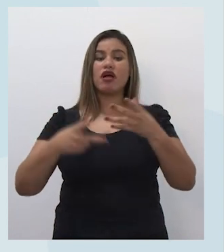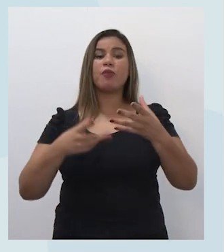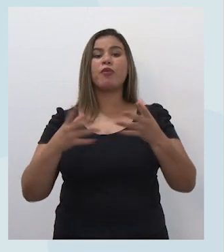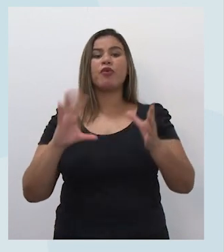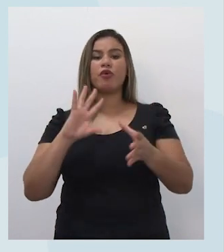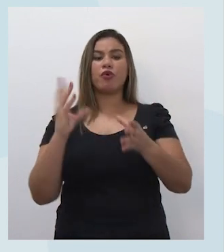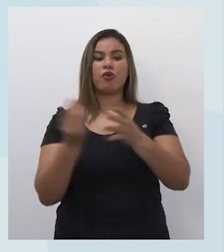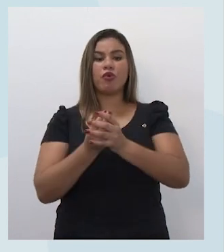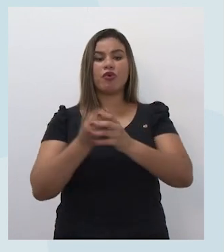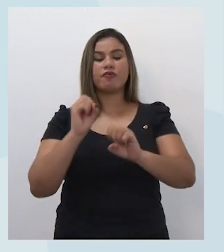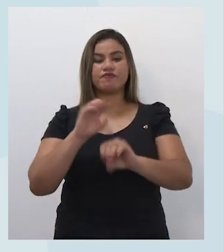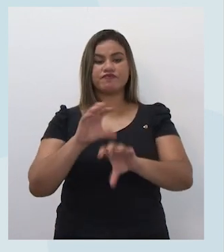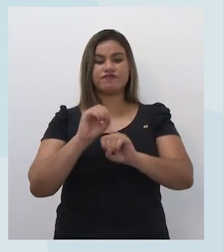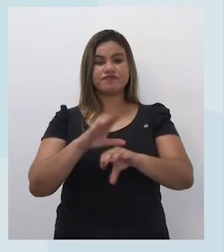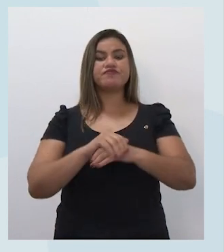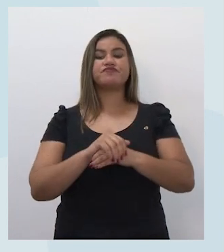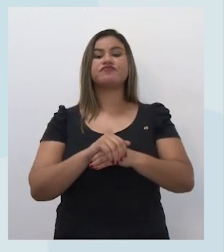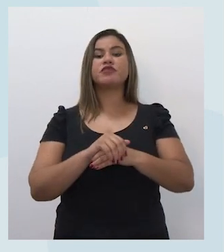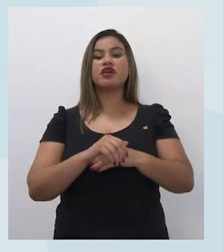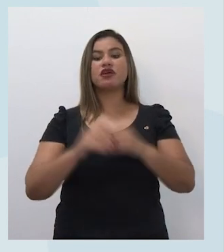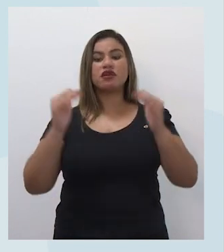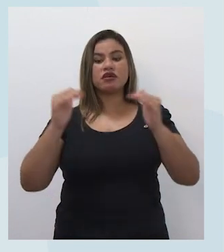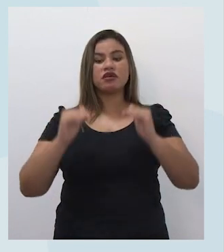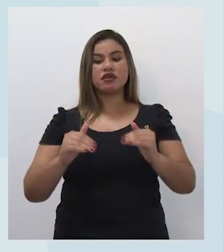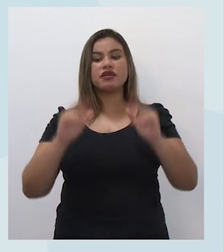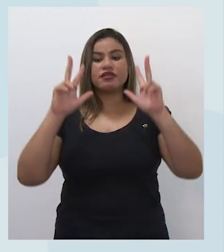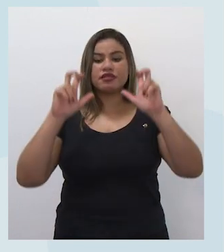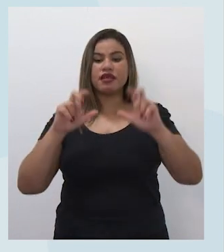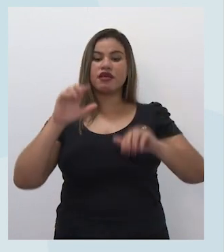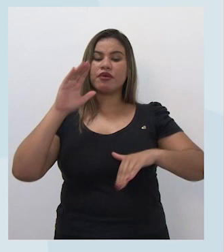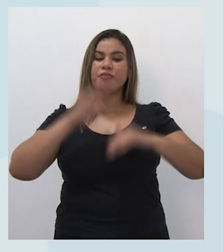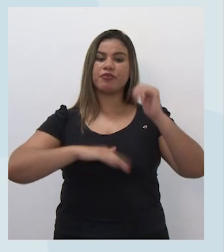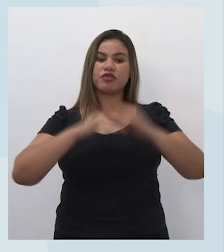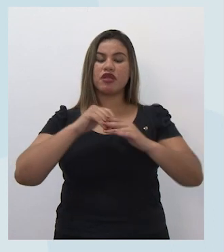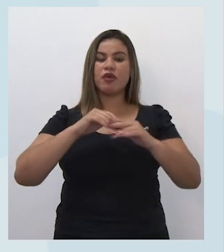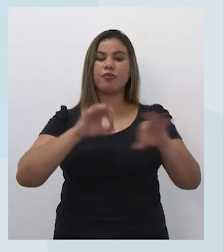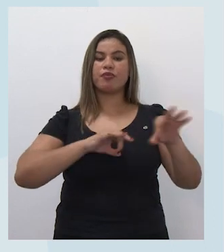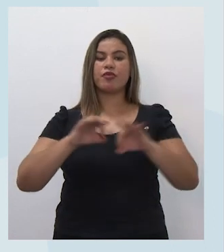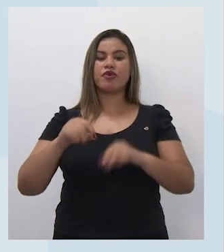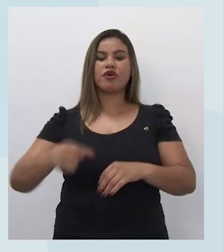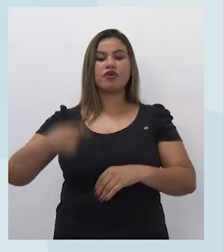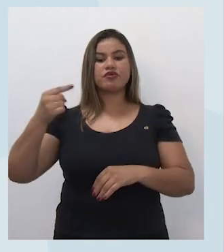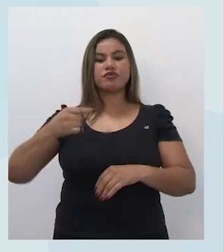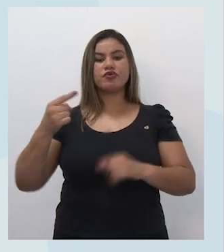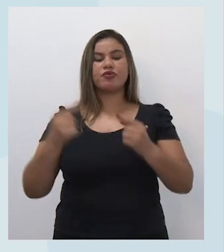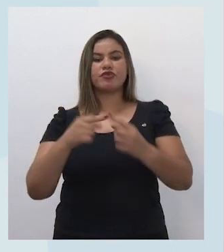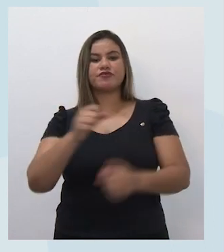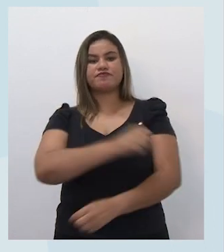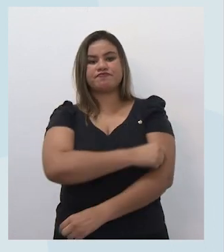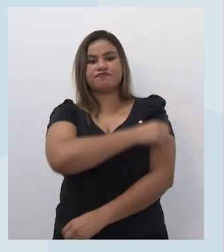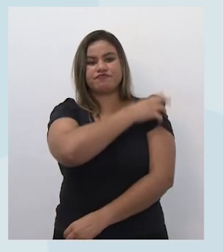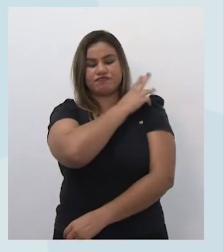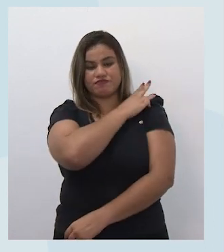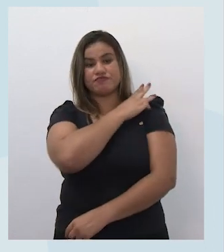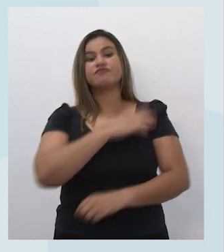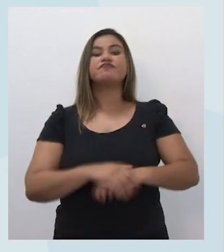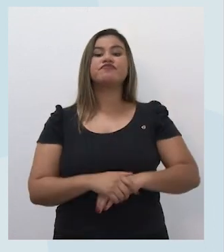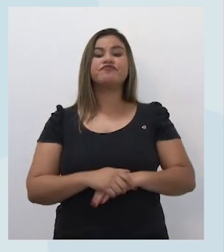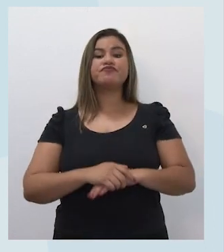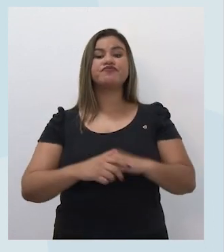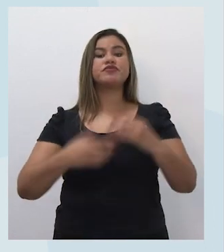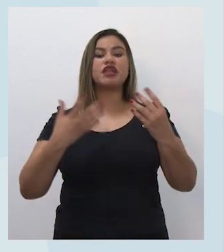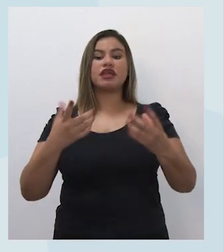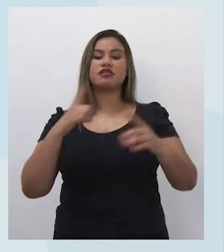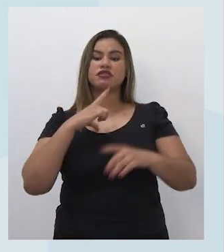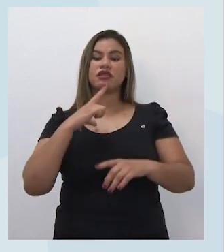curadoria educacional, apresentação de temas e habilidades no projeto 1 para cada ano e série, nós trouxemos exemplos, e um exemplo